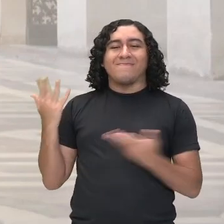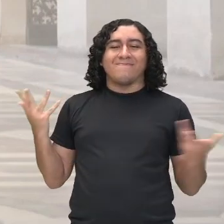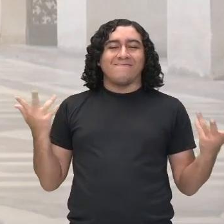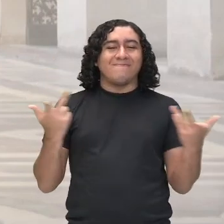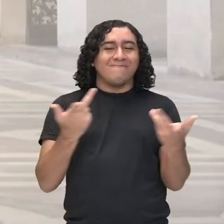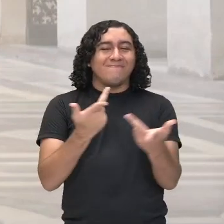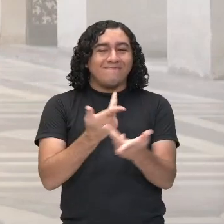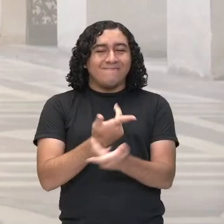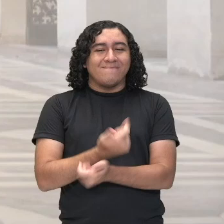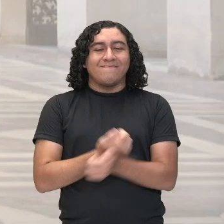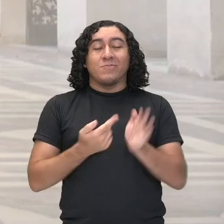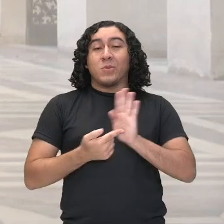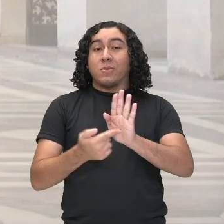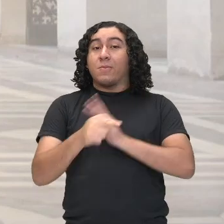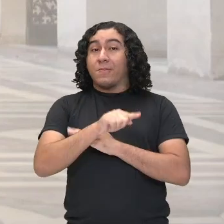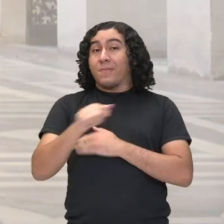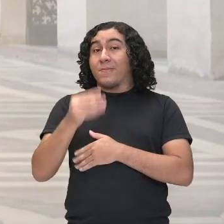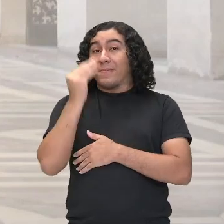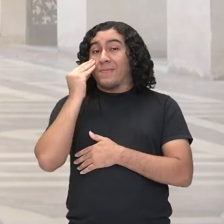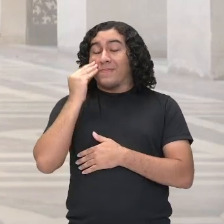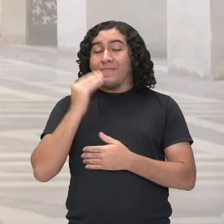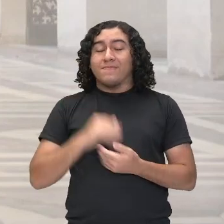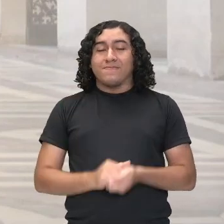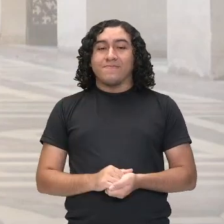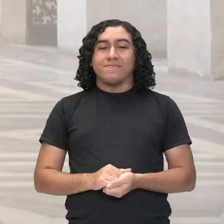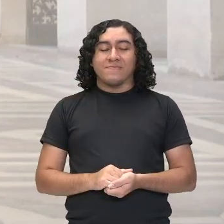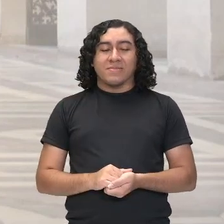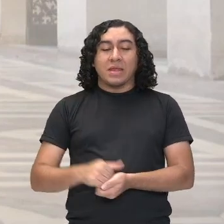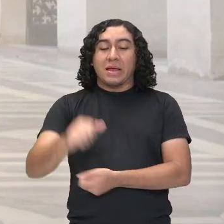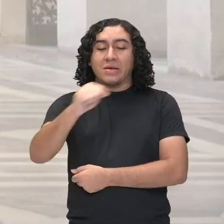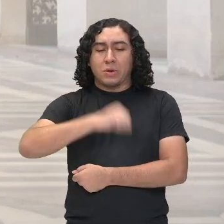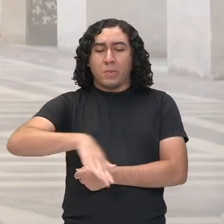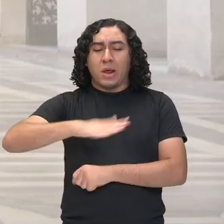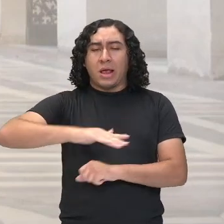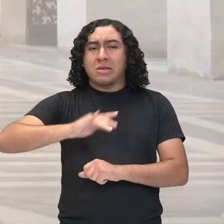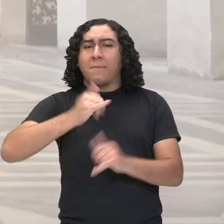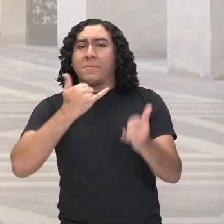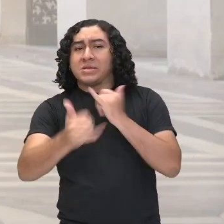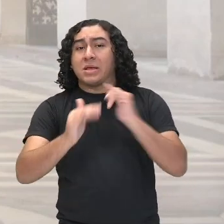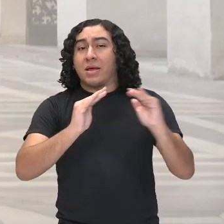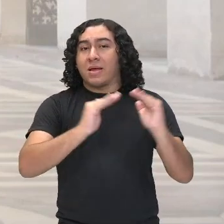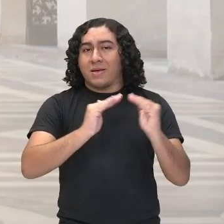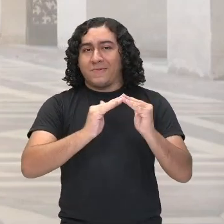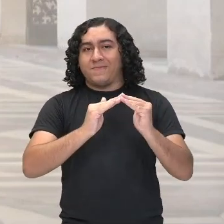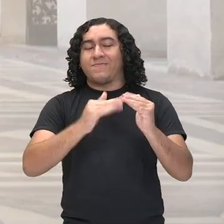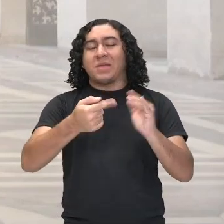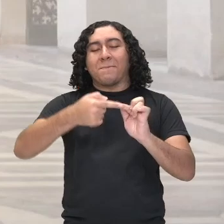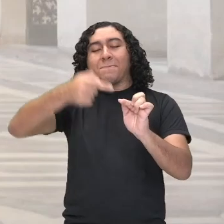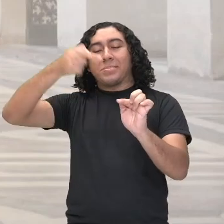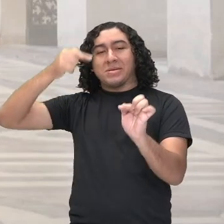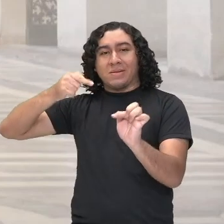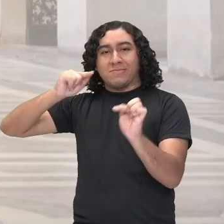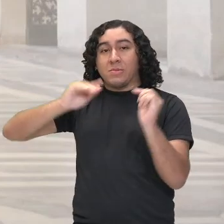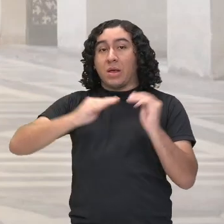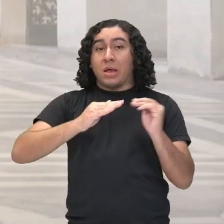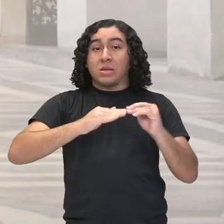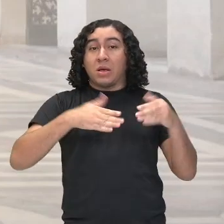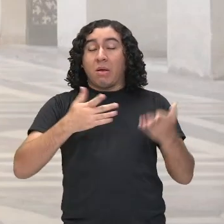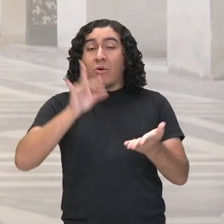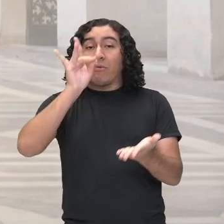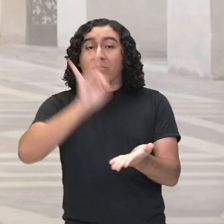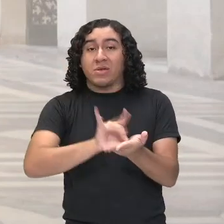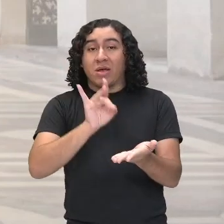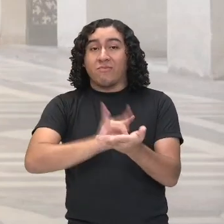que trouxemos para vocês. Estamos aqui numa residência que durante muito tempo foi a residência oficial